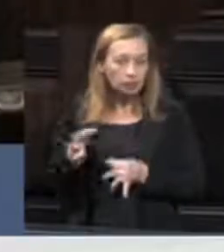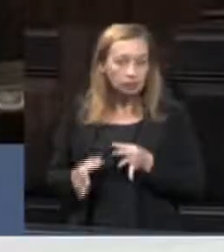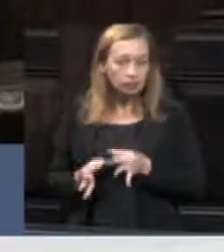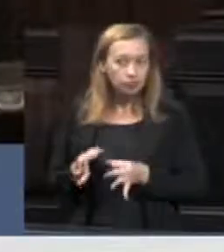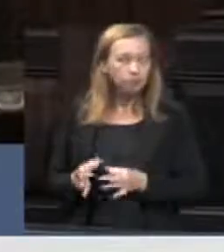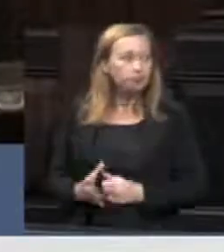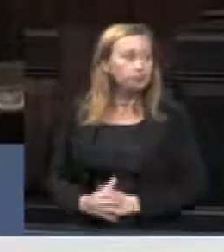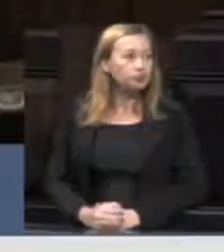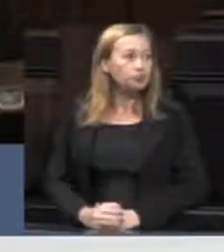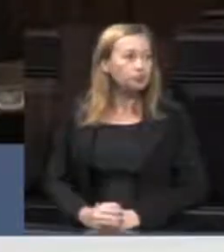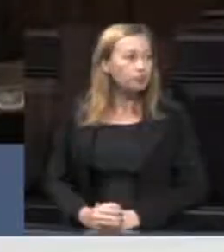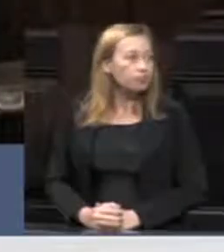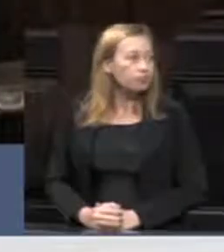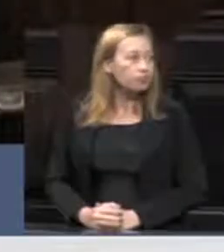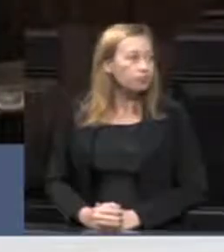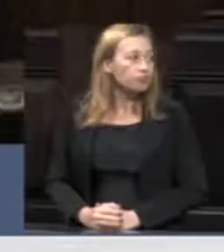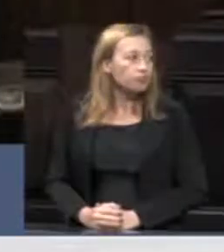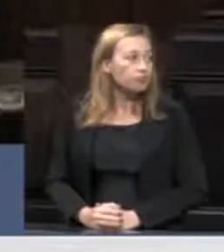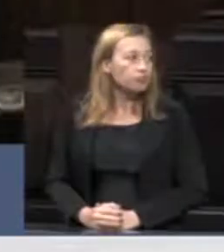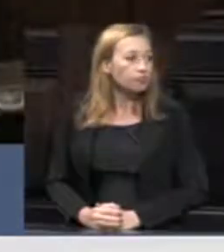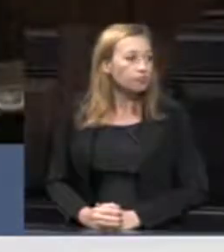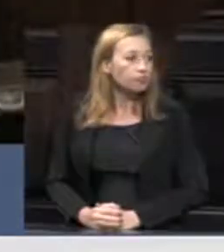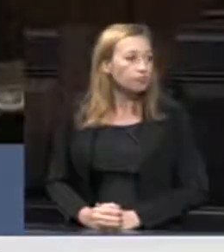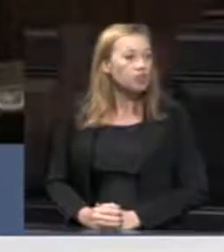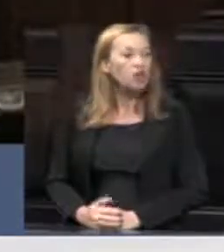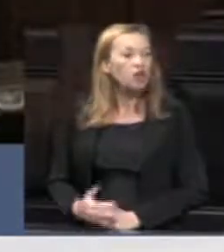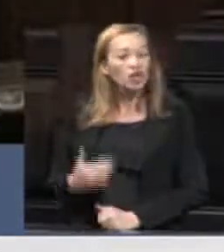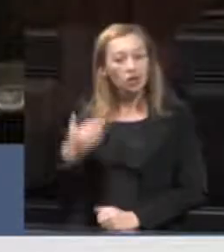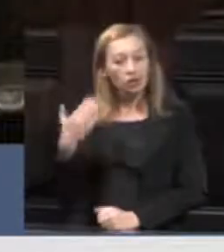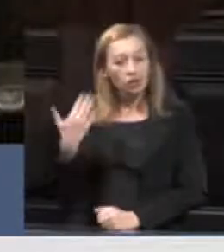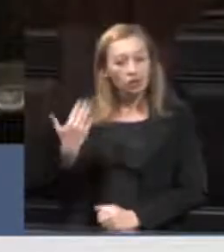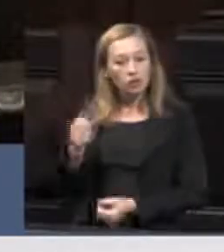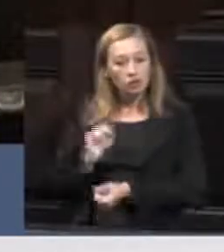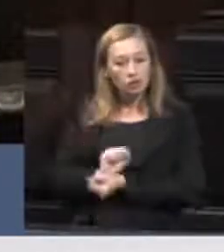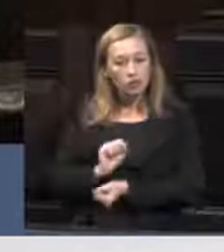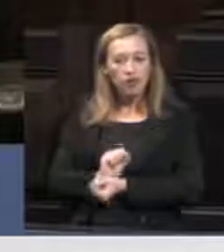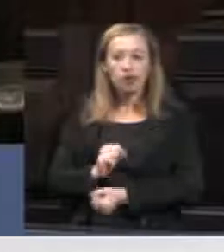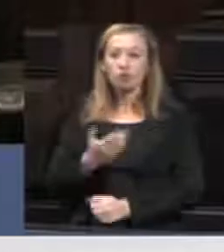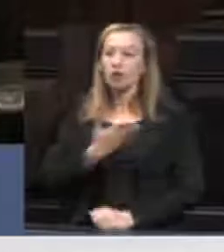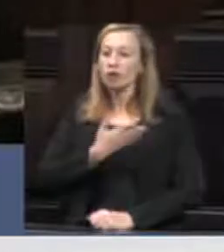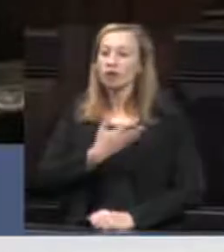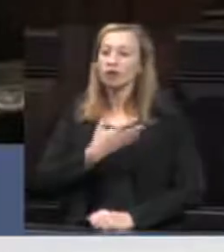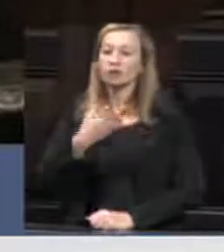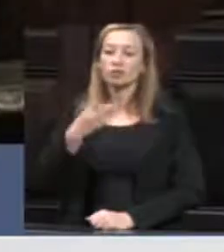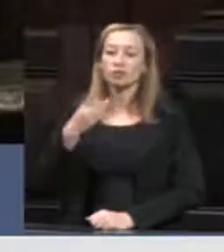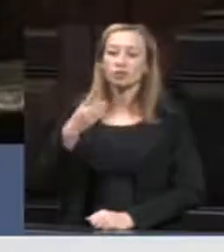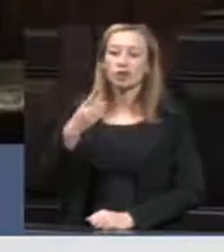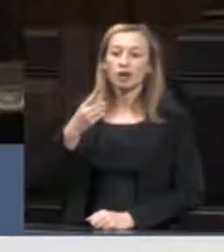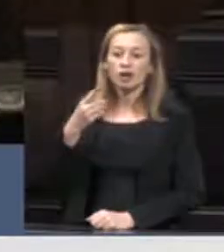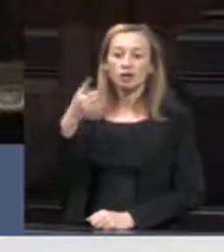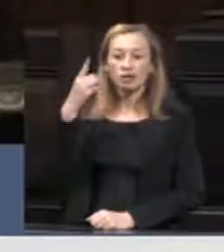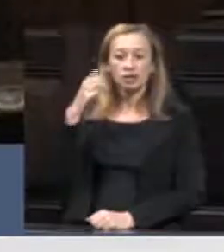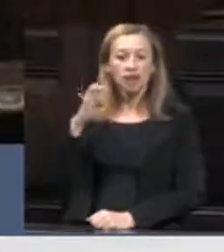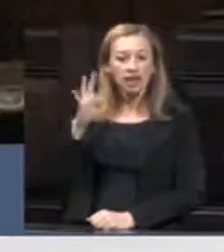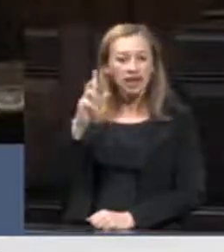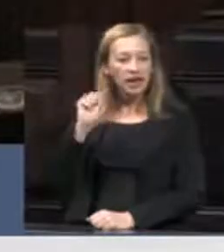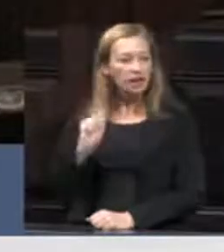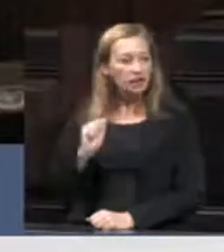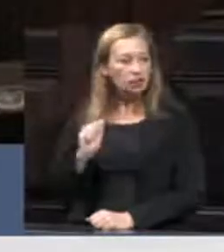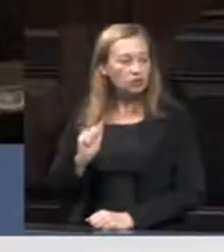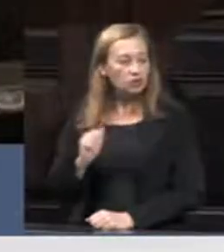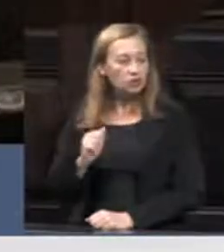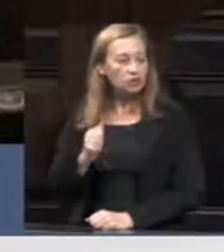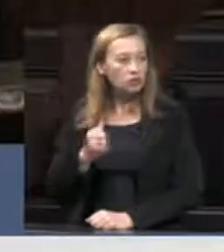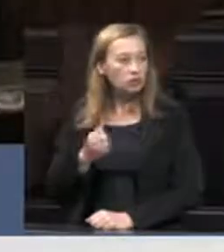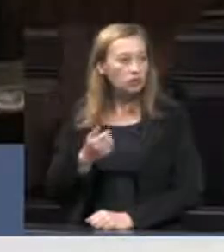Como espero que o nobre delegado Carlos Augusto o seja, que muitas vezes ele será